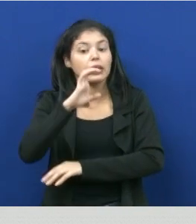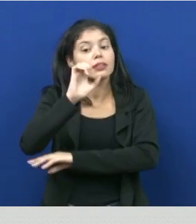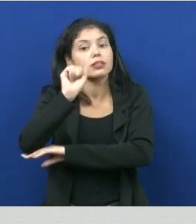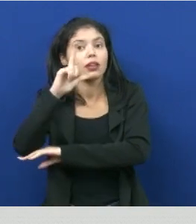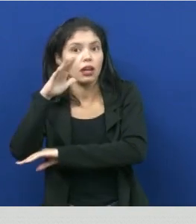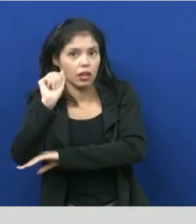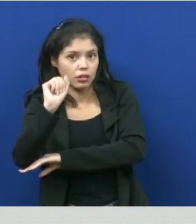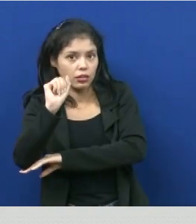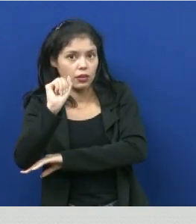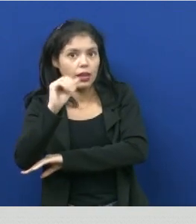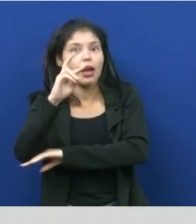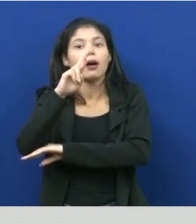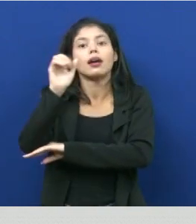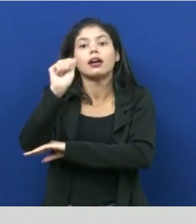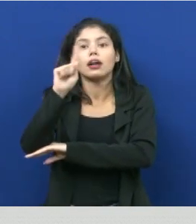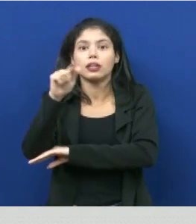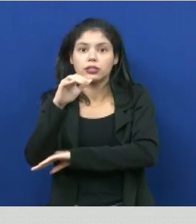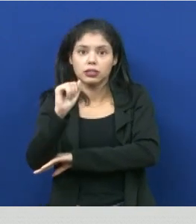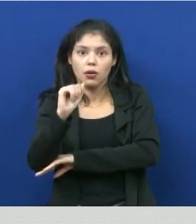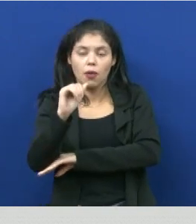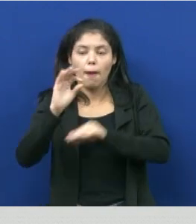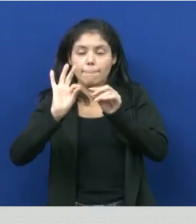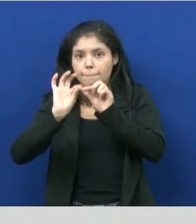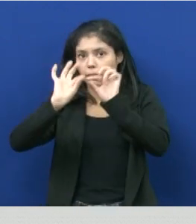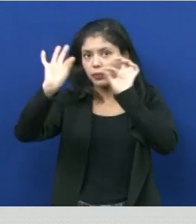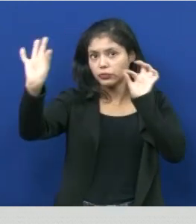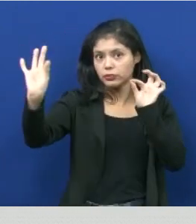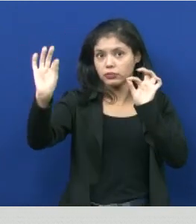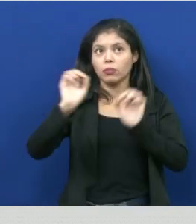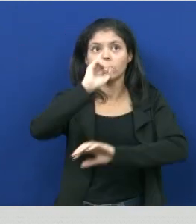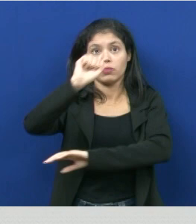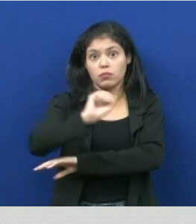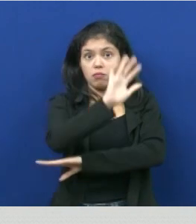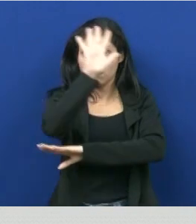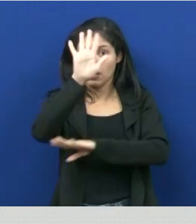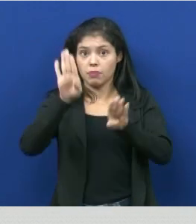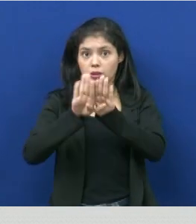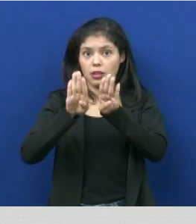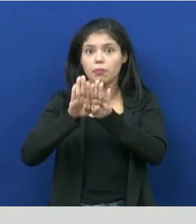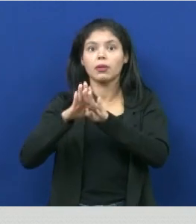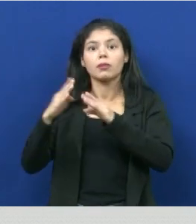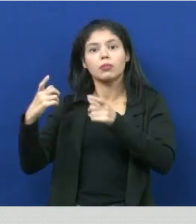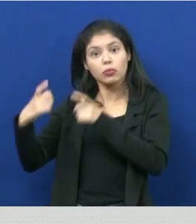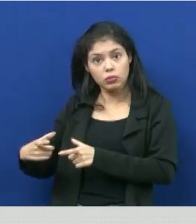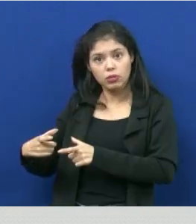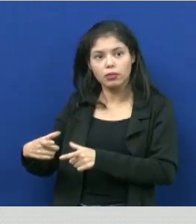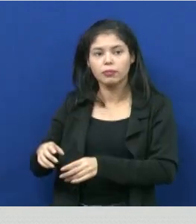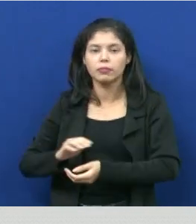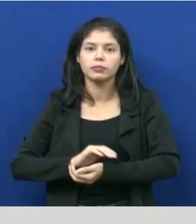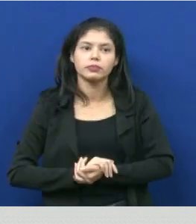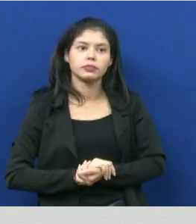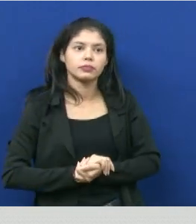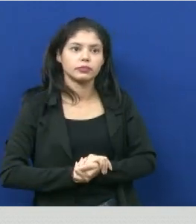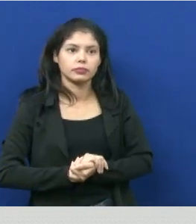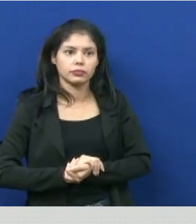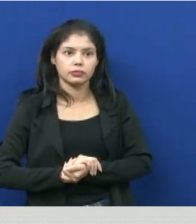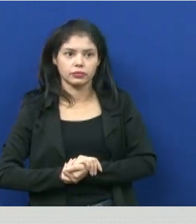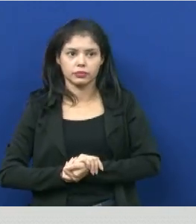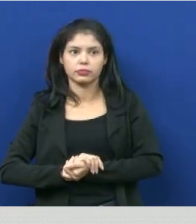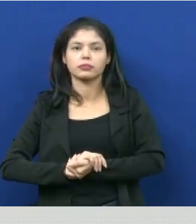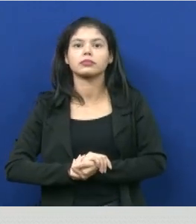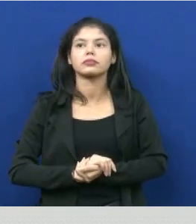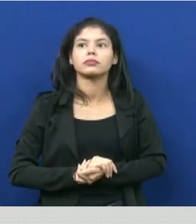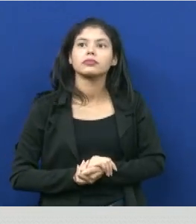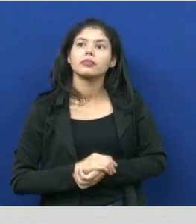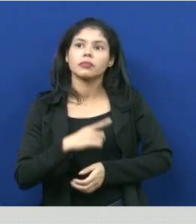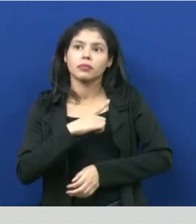escala é a razão entre a medida do mapa pela medida real. Existe um pequeno detalhe que nós